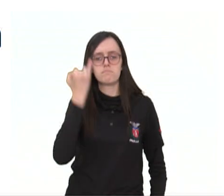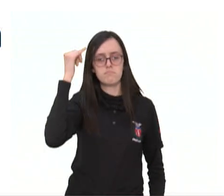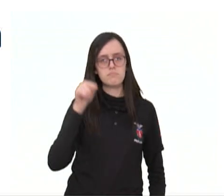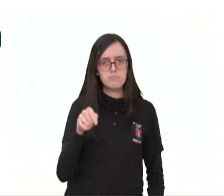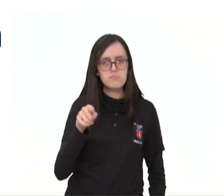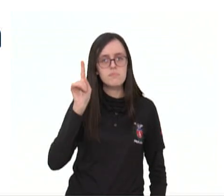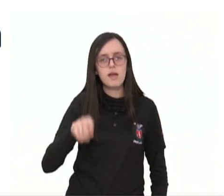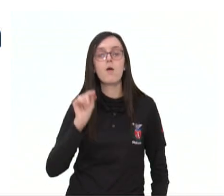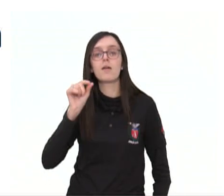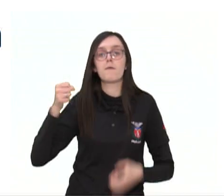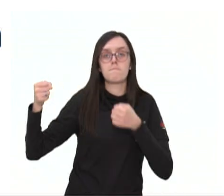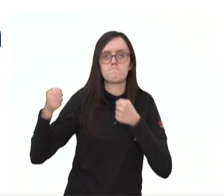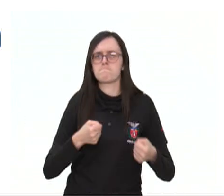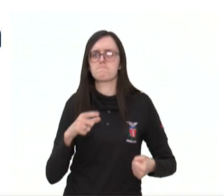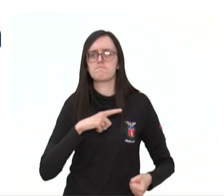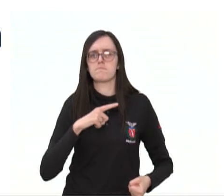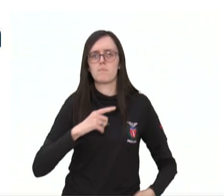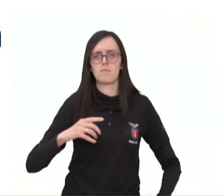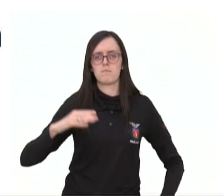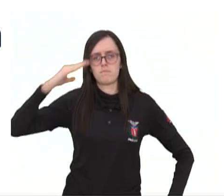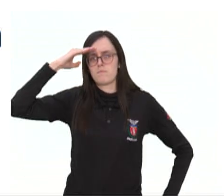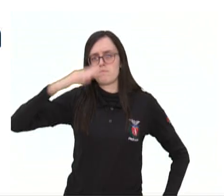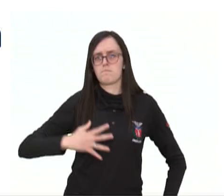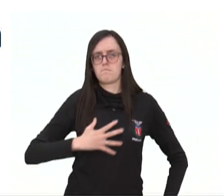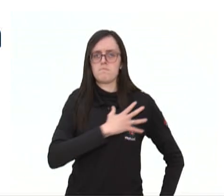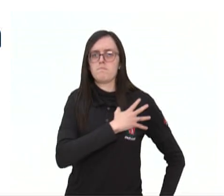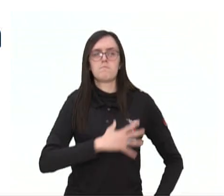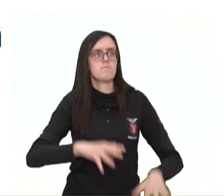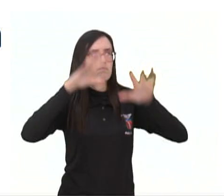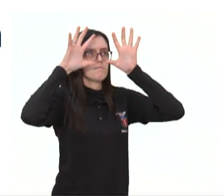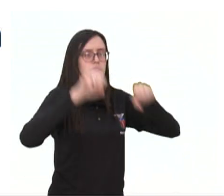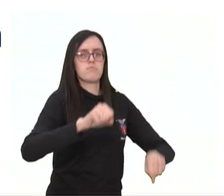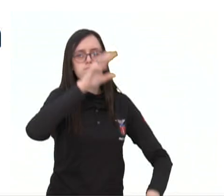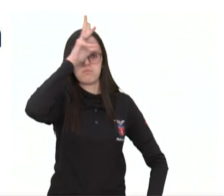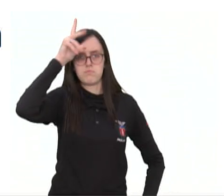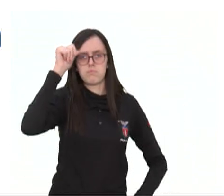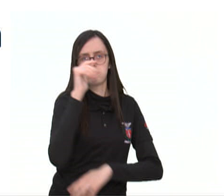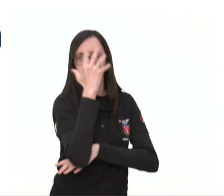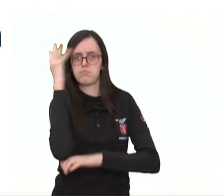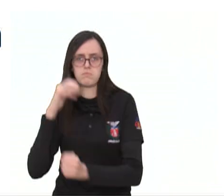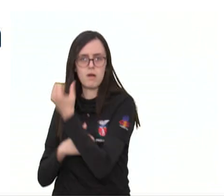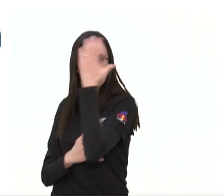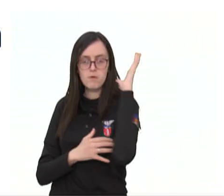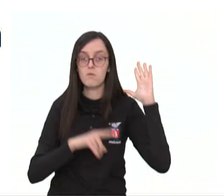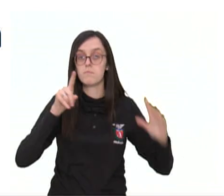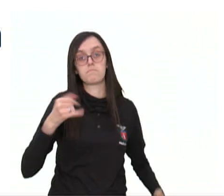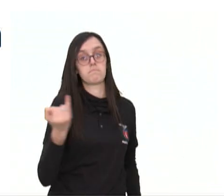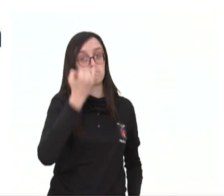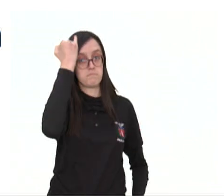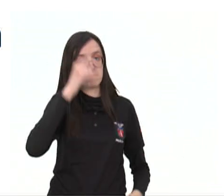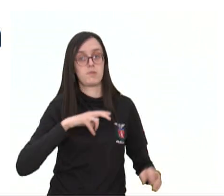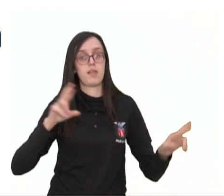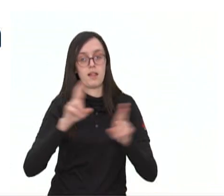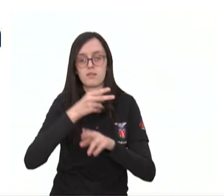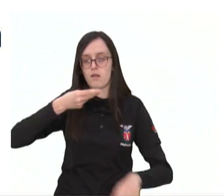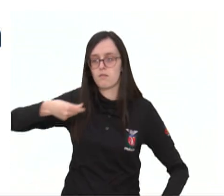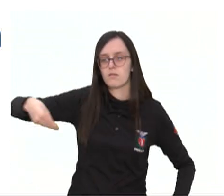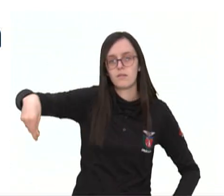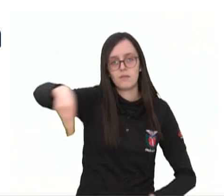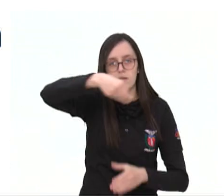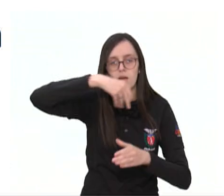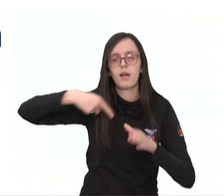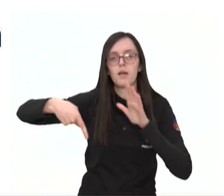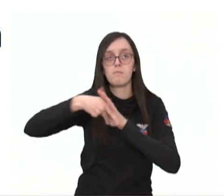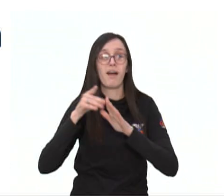dos fortes militares na ocupação da Amazônia. Então vamos falar sobre esses fortes militares ligados às drogas do sertão na